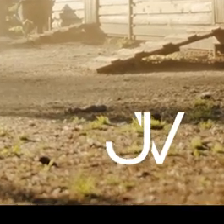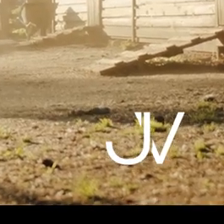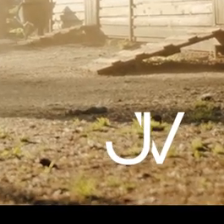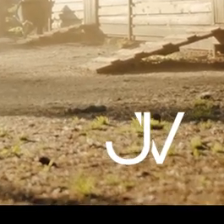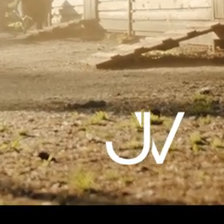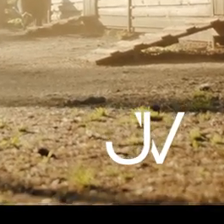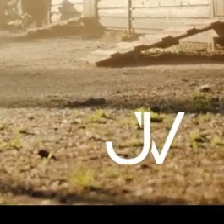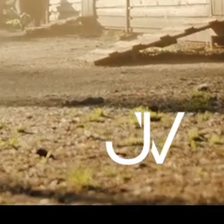você ou não vai ter ou não vai ter não Legenda Zanotto